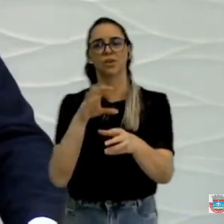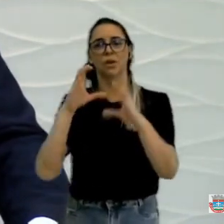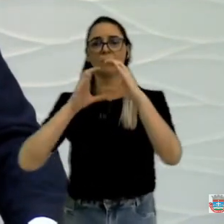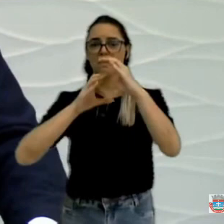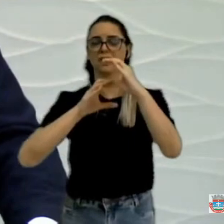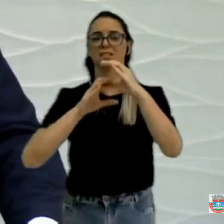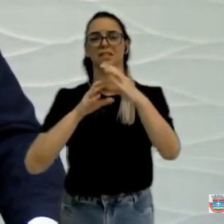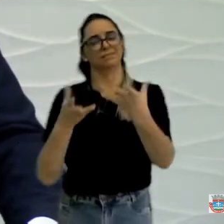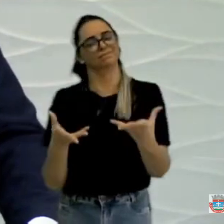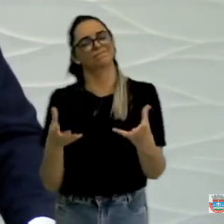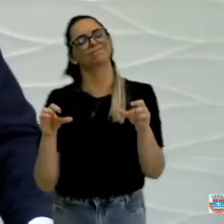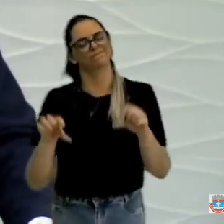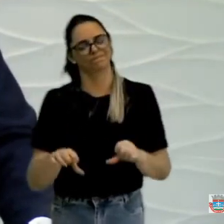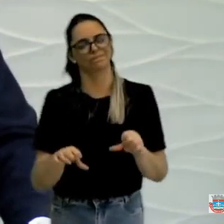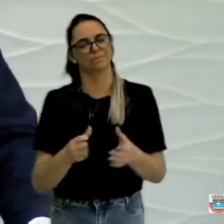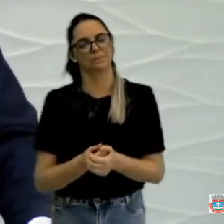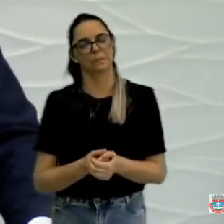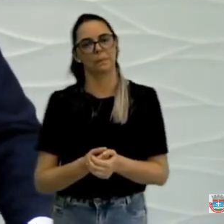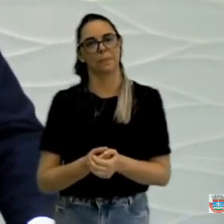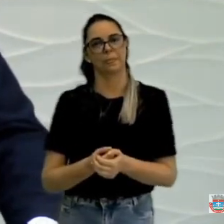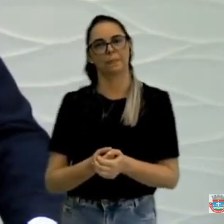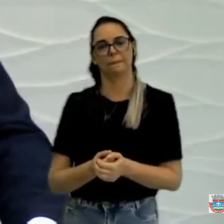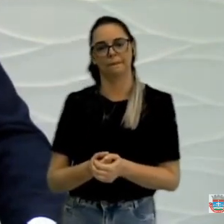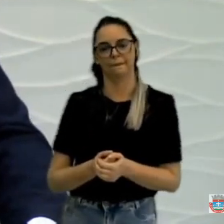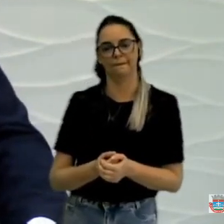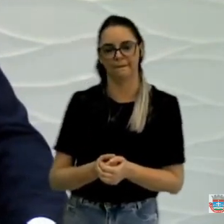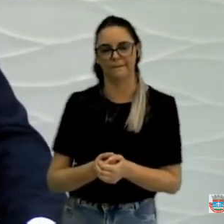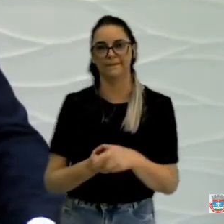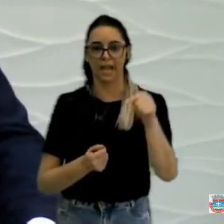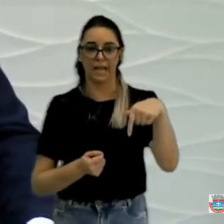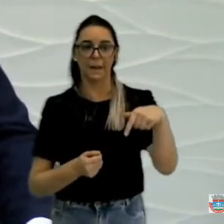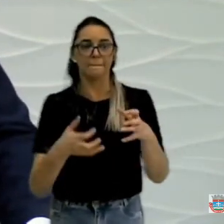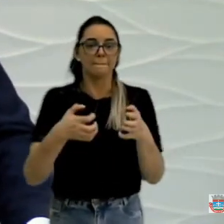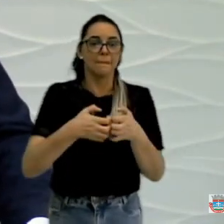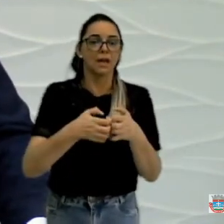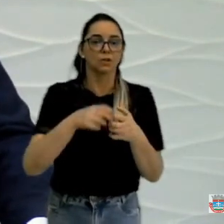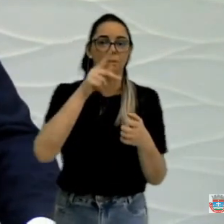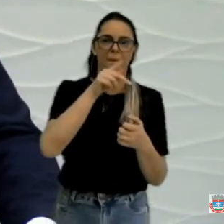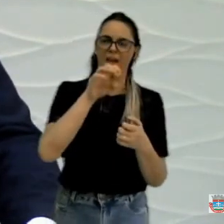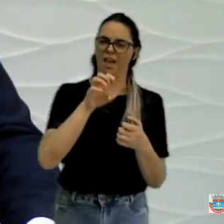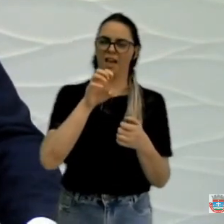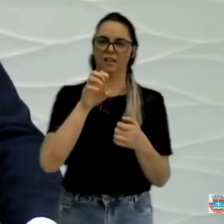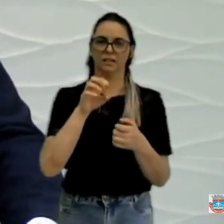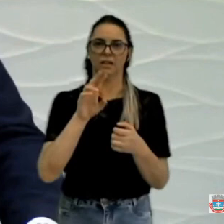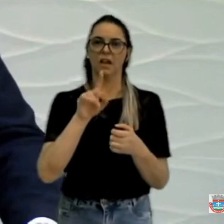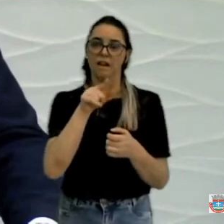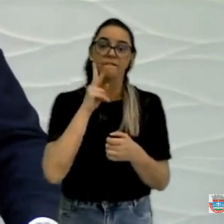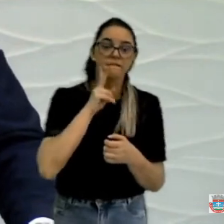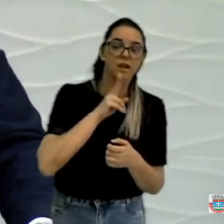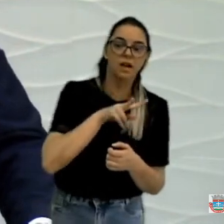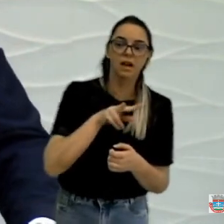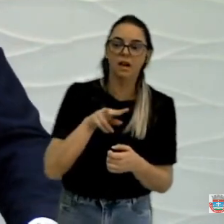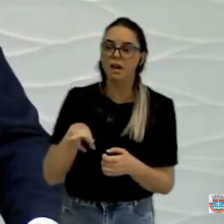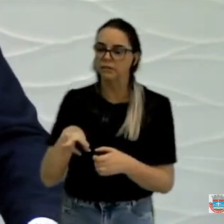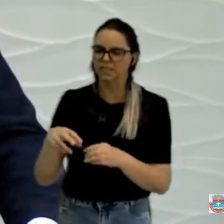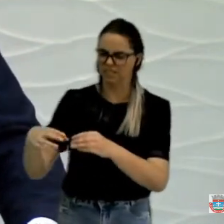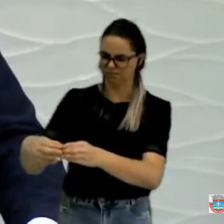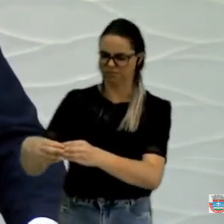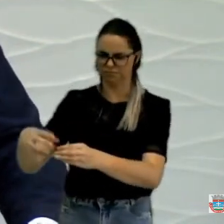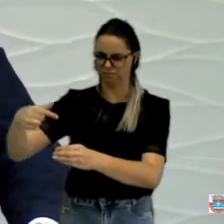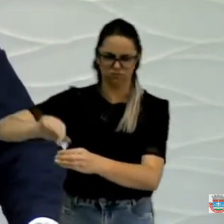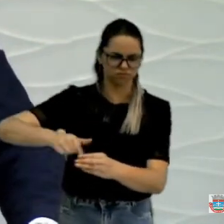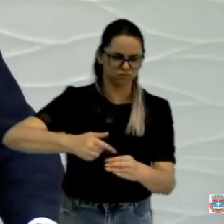anda em outras localidades, inclusive aqui próximo às PEs, a gente vê os buracos que a Compesa deixou ali na borracharia de